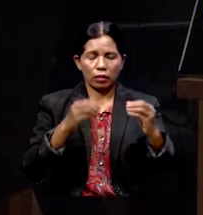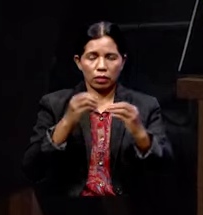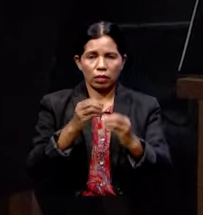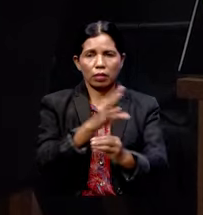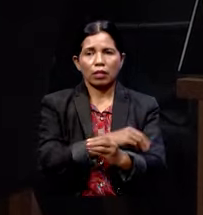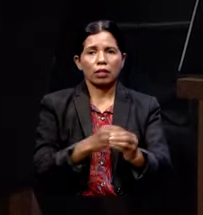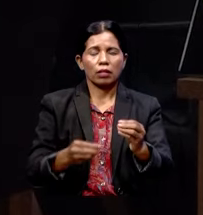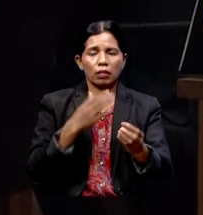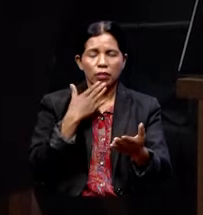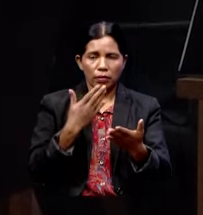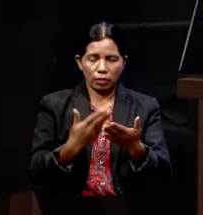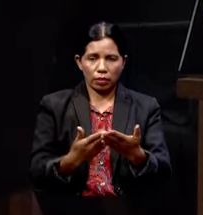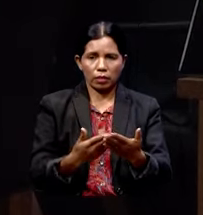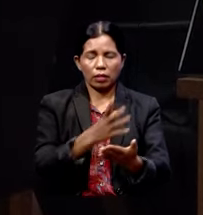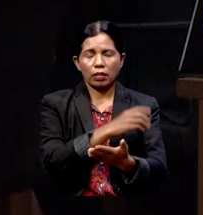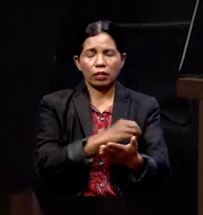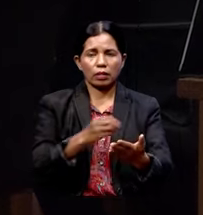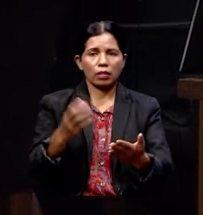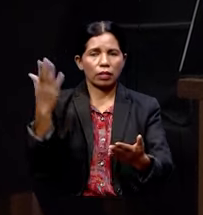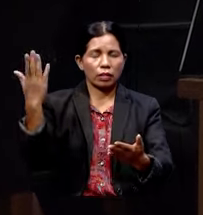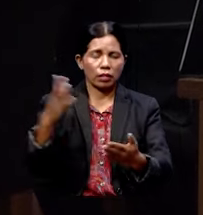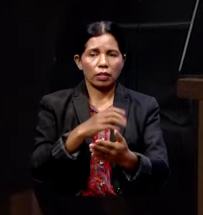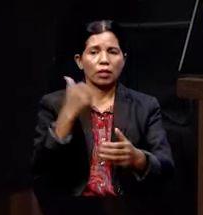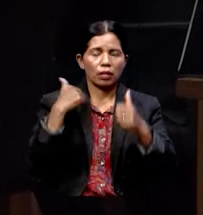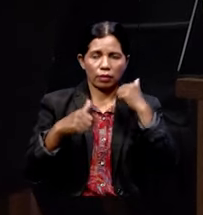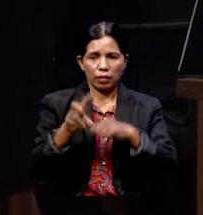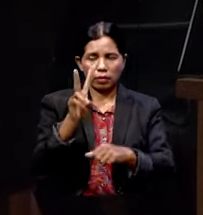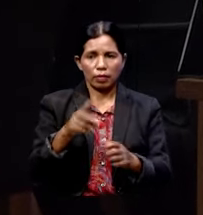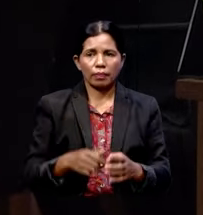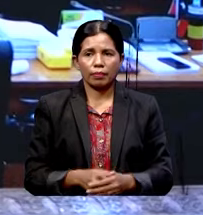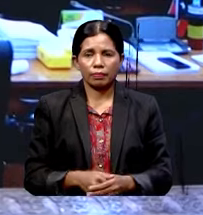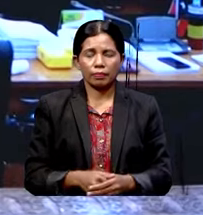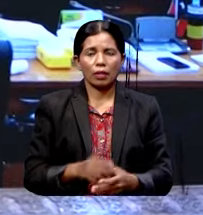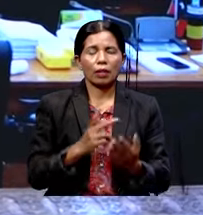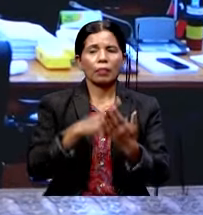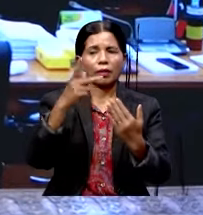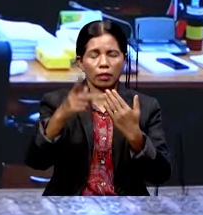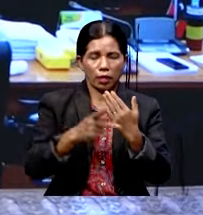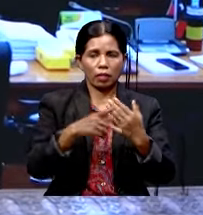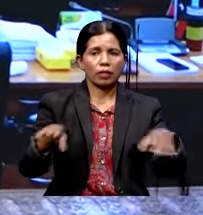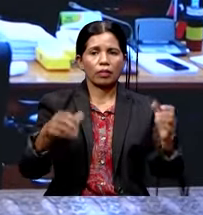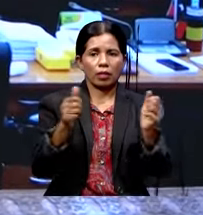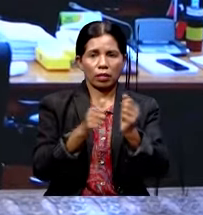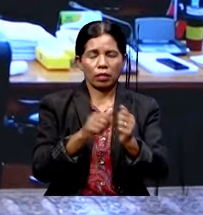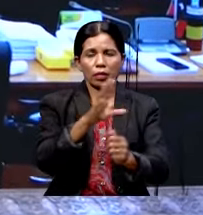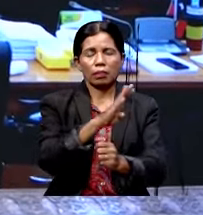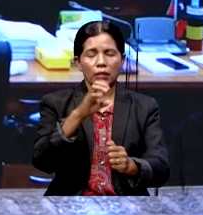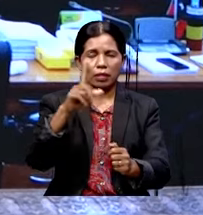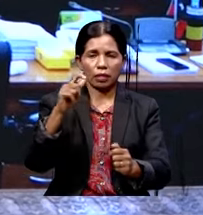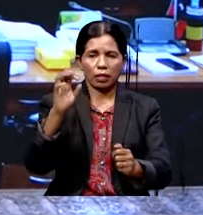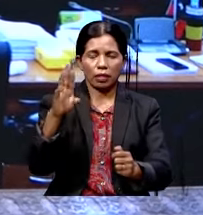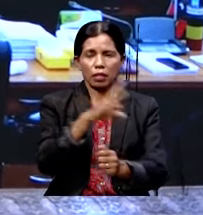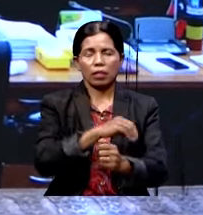Caráter Multilateral no Regional ou Atividade RUA. Subprogramas estão coordenação assunto bilateral Ásia